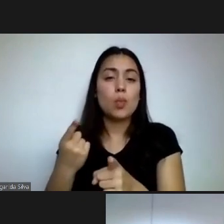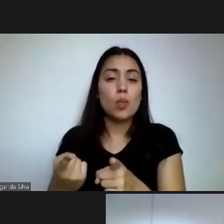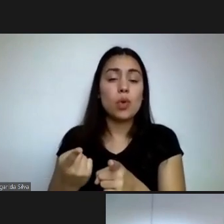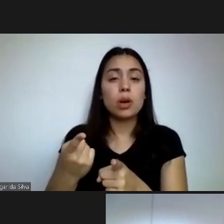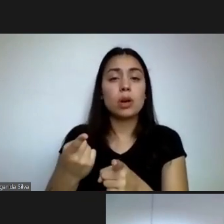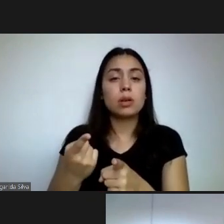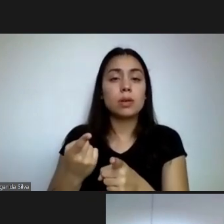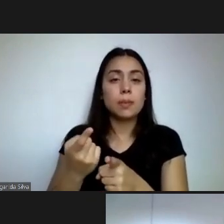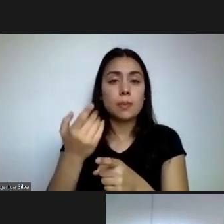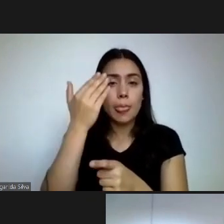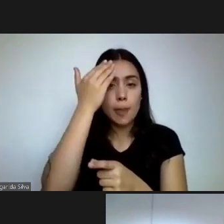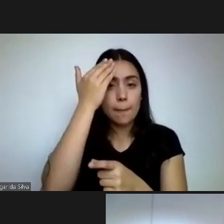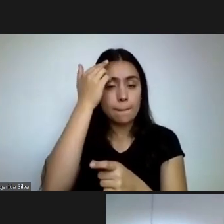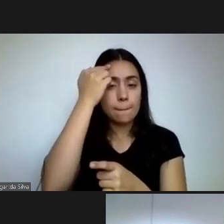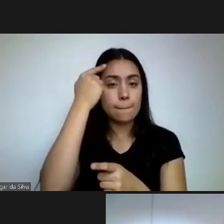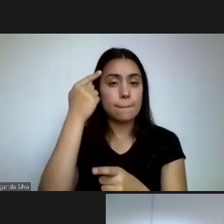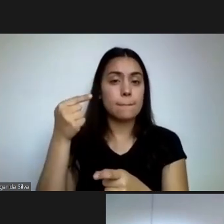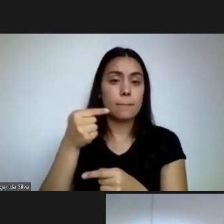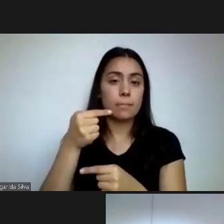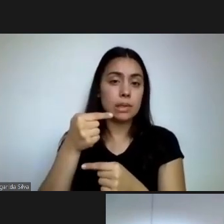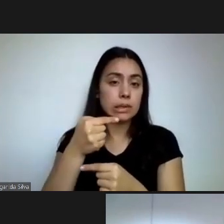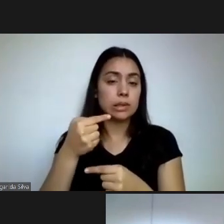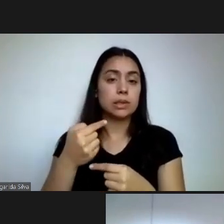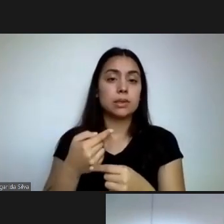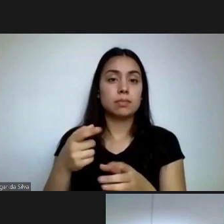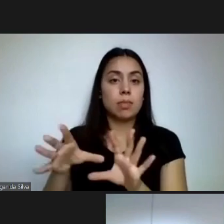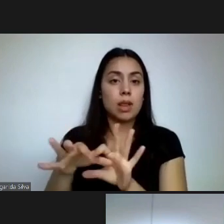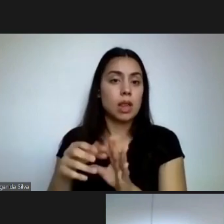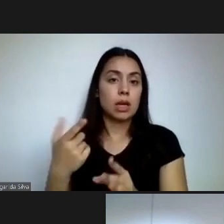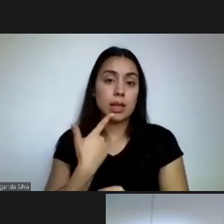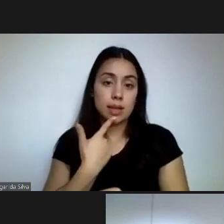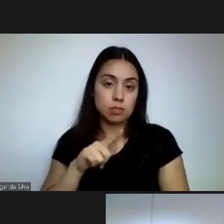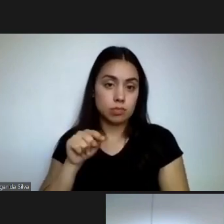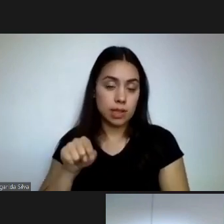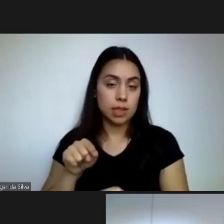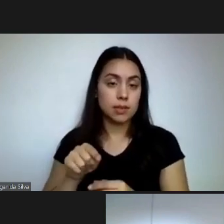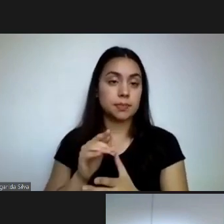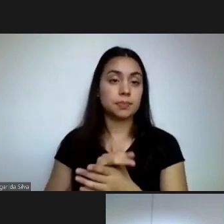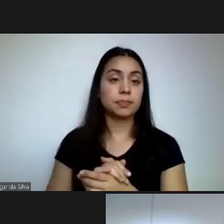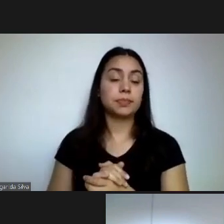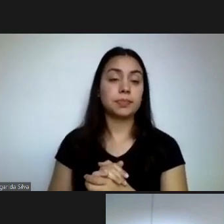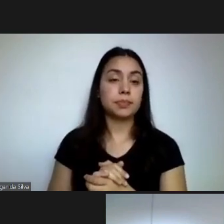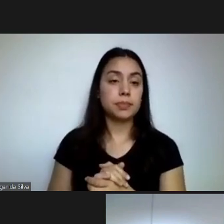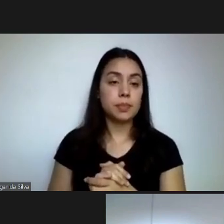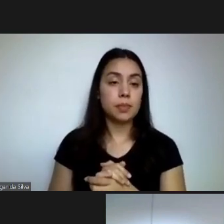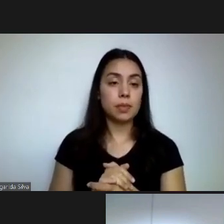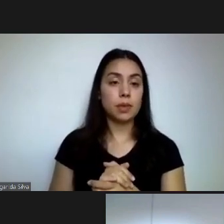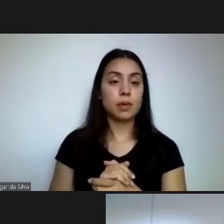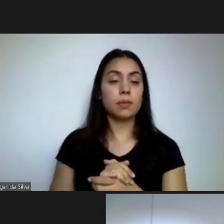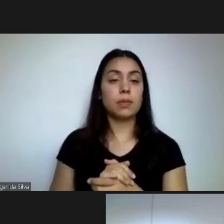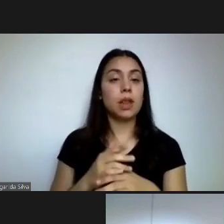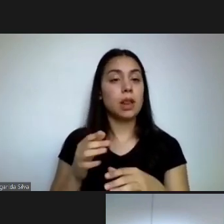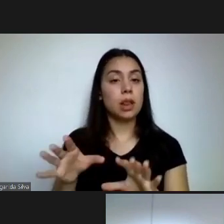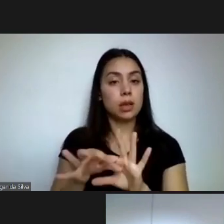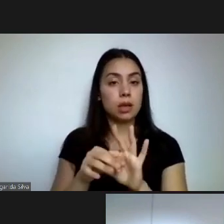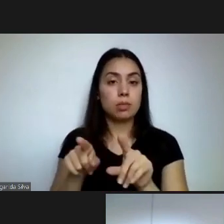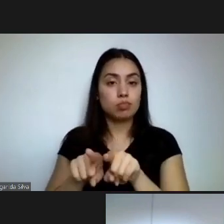diferente, porque é o estatuto social e político que está, e muitas vezes, mais do